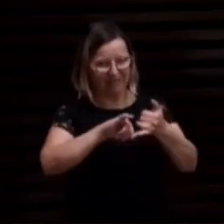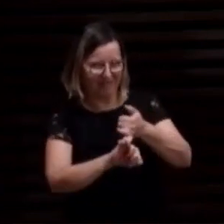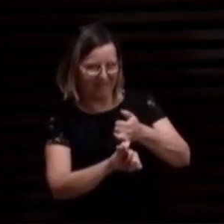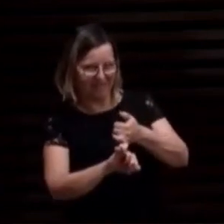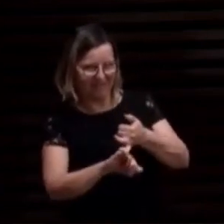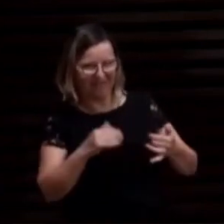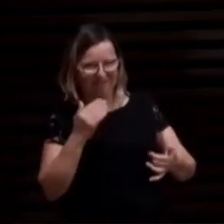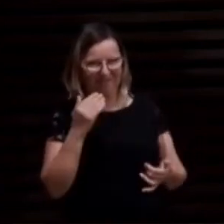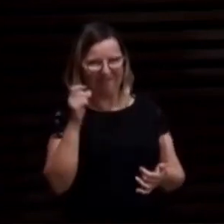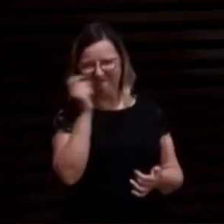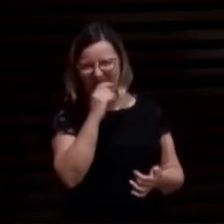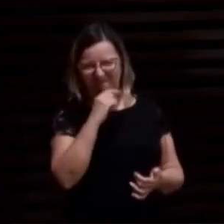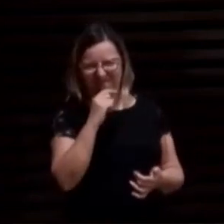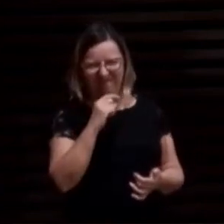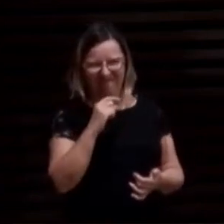o salafrário,